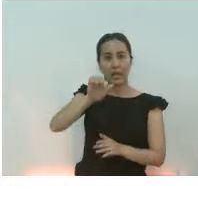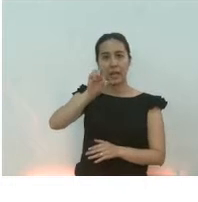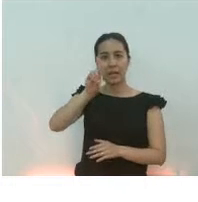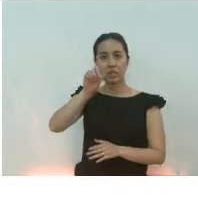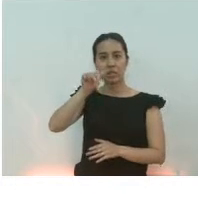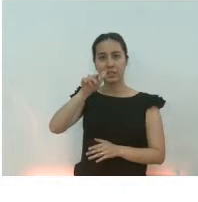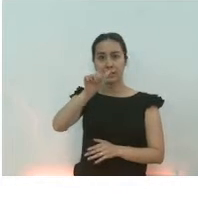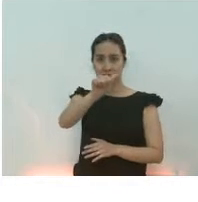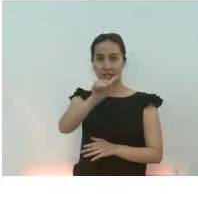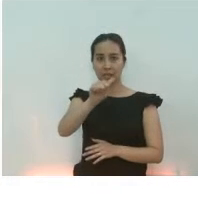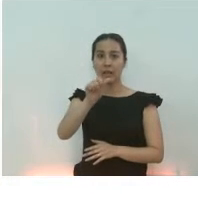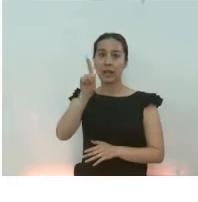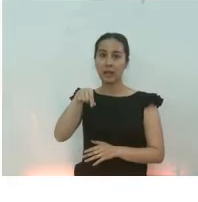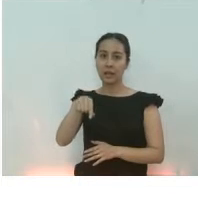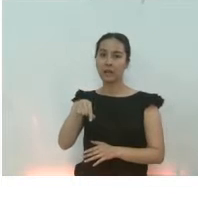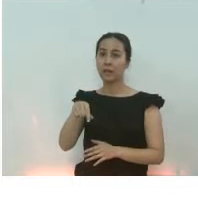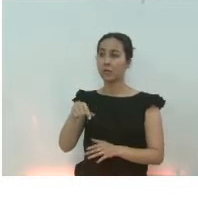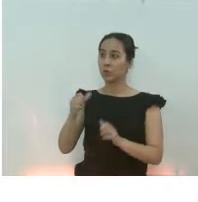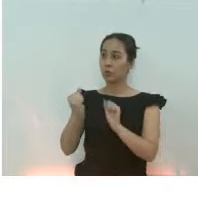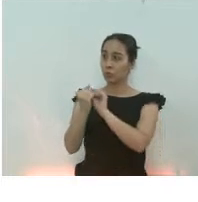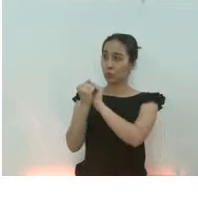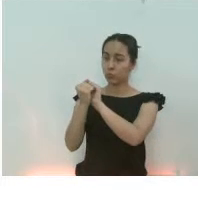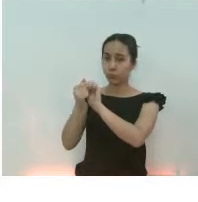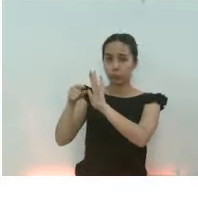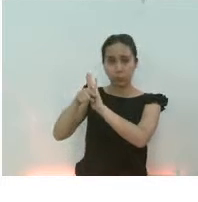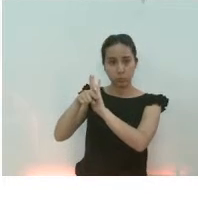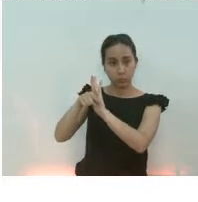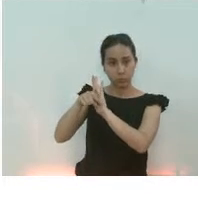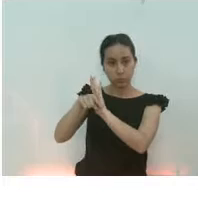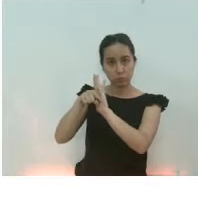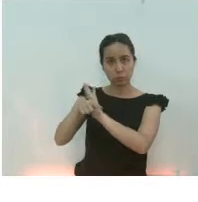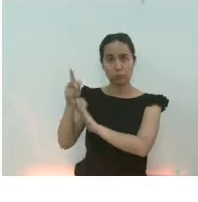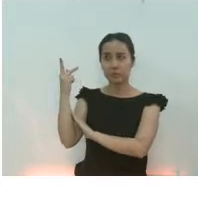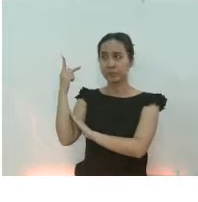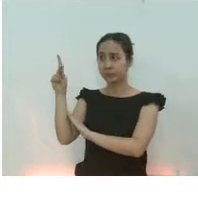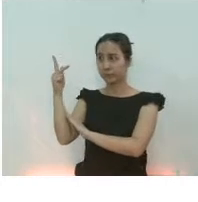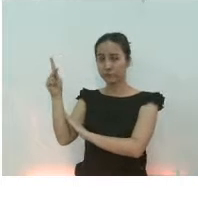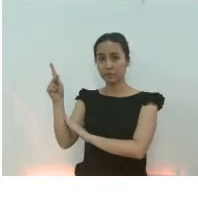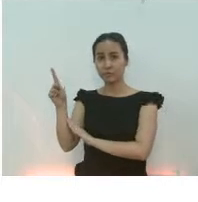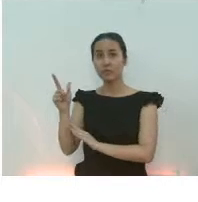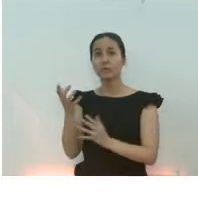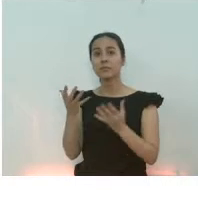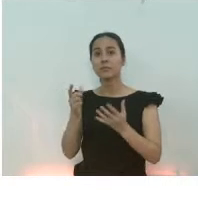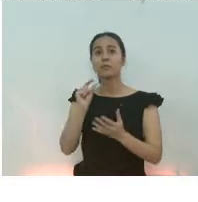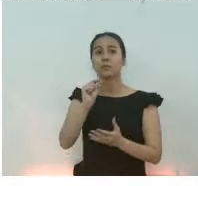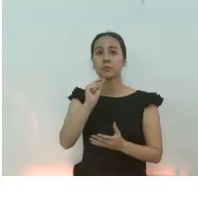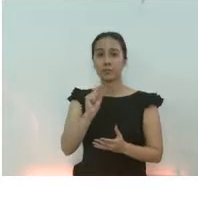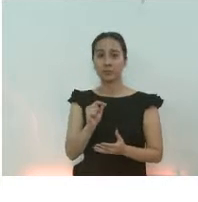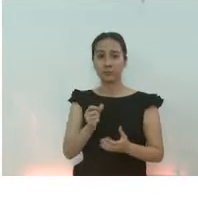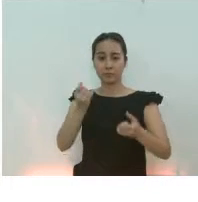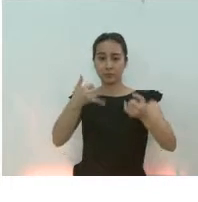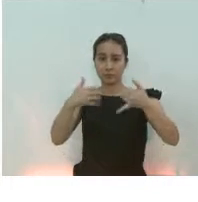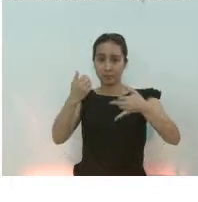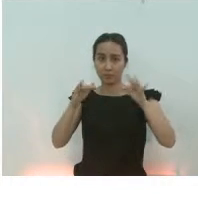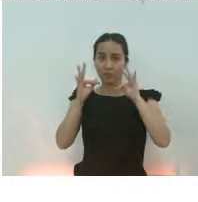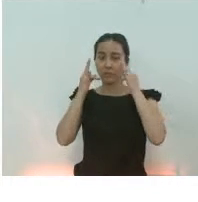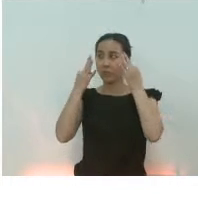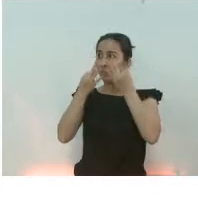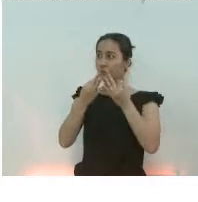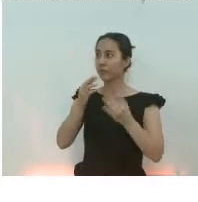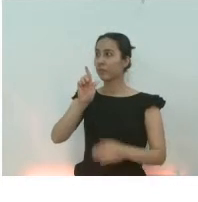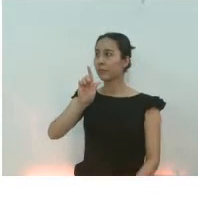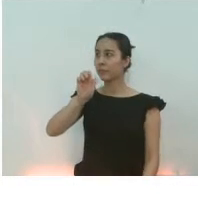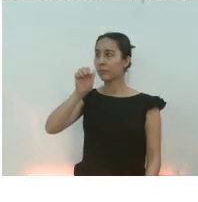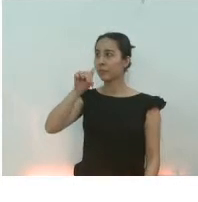o propósito nosso é narrar a trajetória da família de giovanni battista dengue desde monte colombo rimini